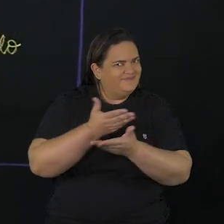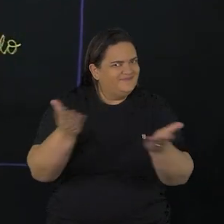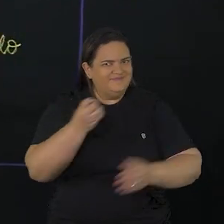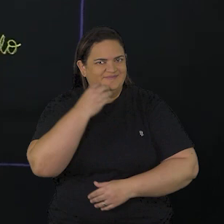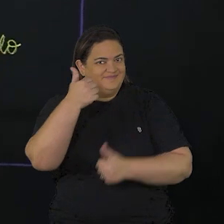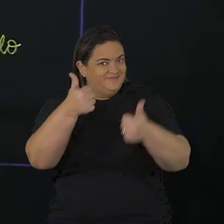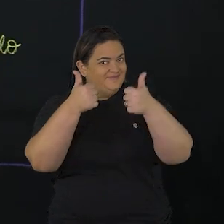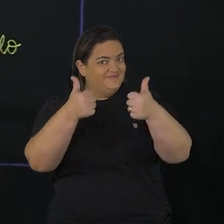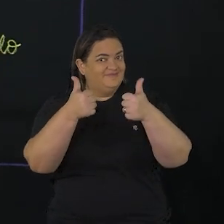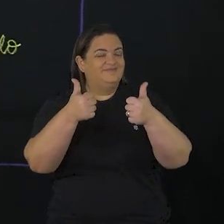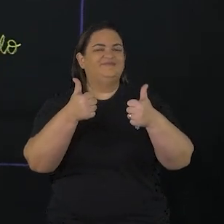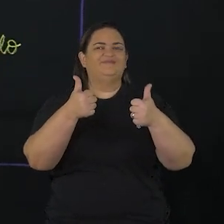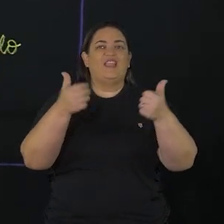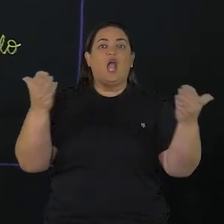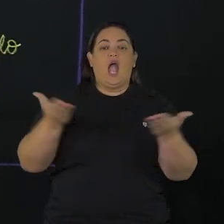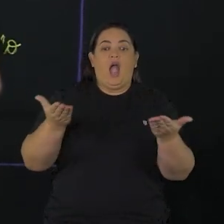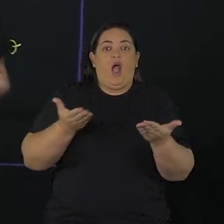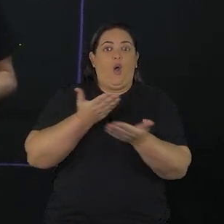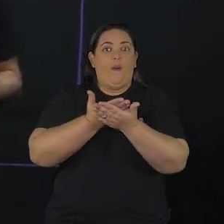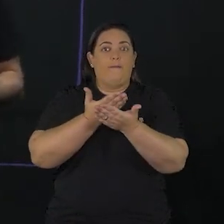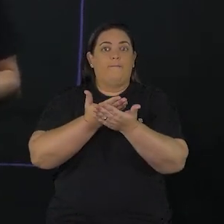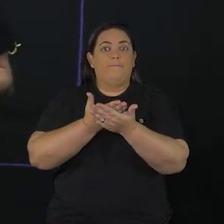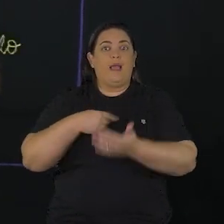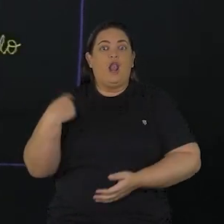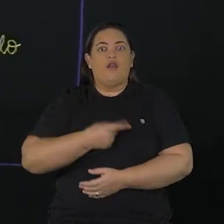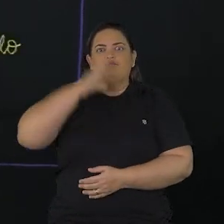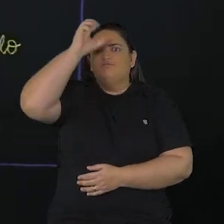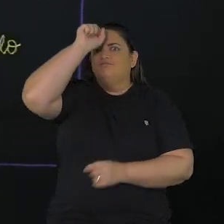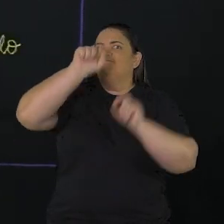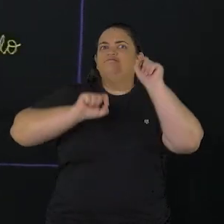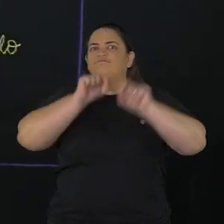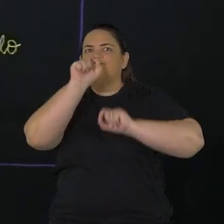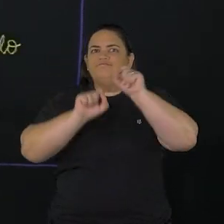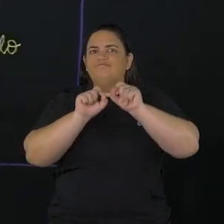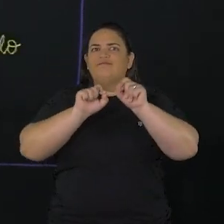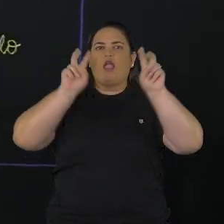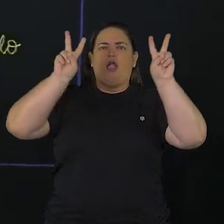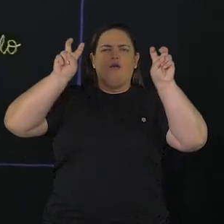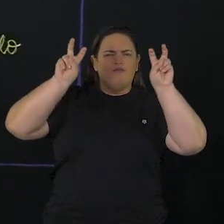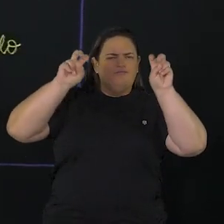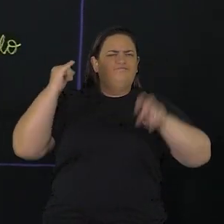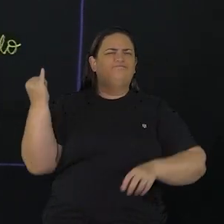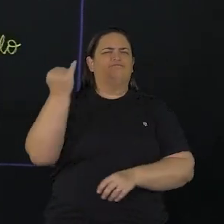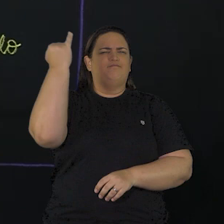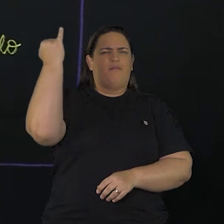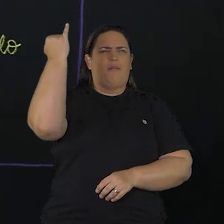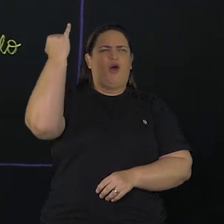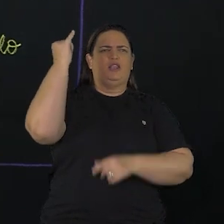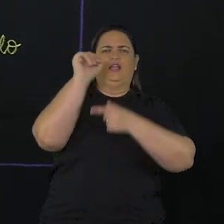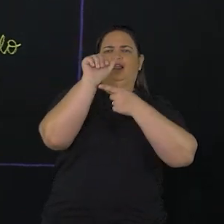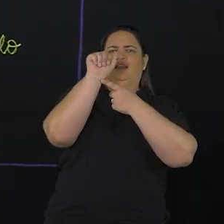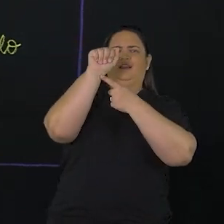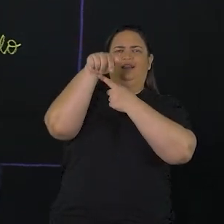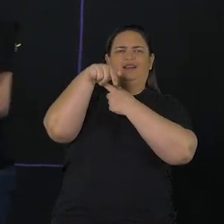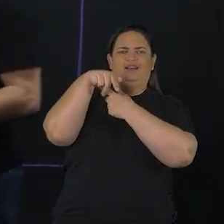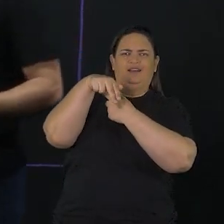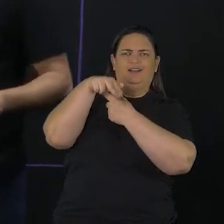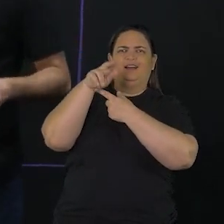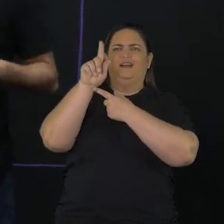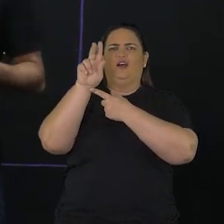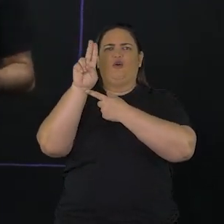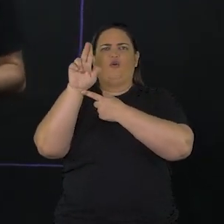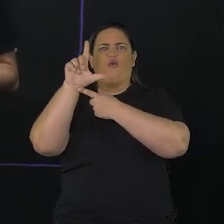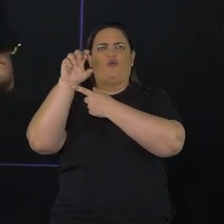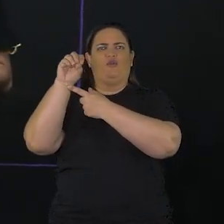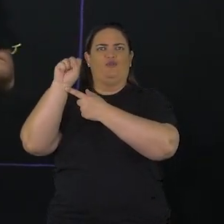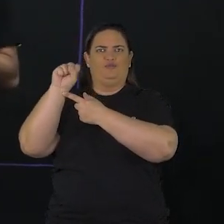Olá pessoal, tudo bem com vocês? Nesta nossa aula, vamos aprender aqui um assunto muito interessante, onde ele trata dos ângulos e os